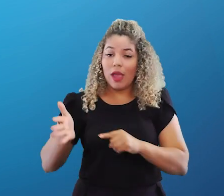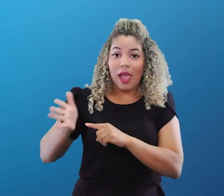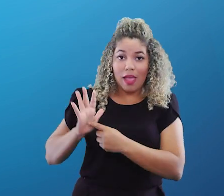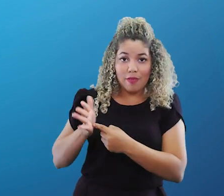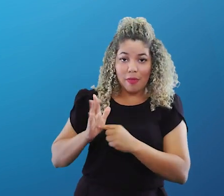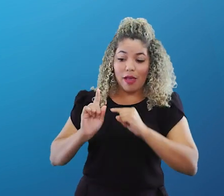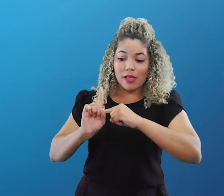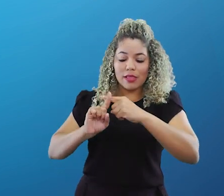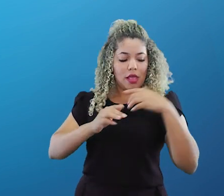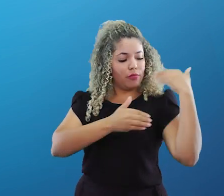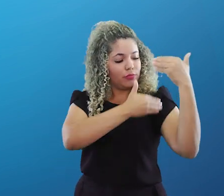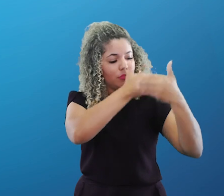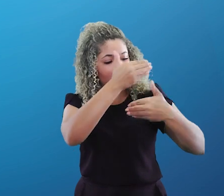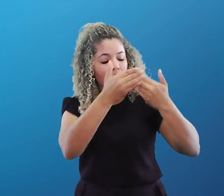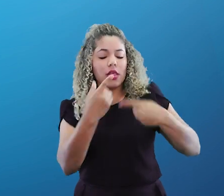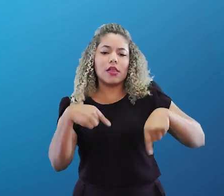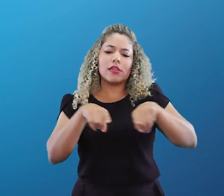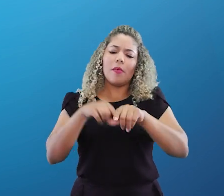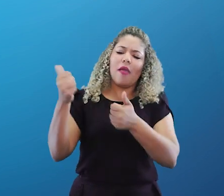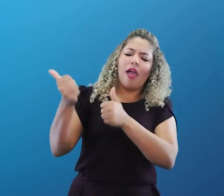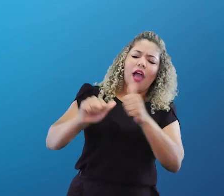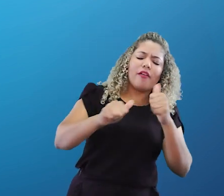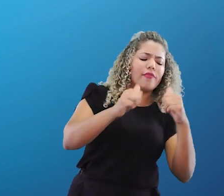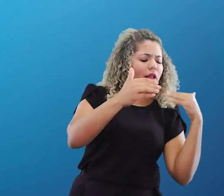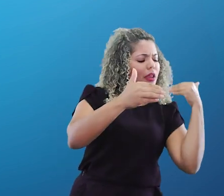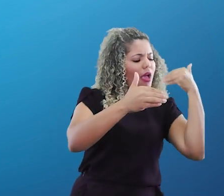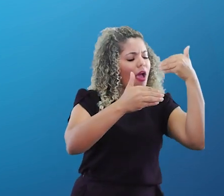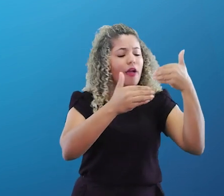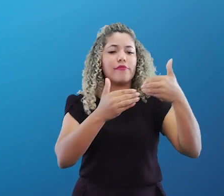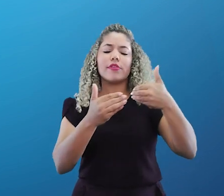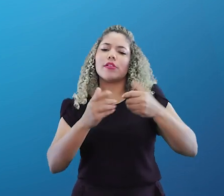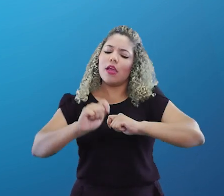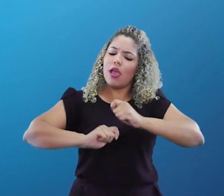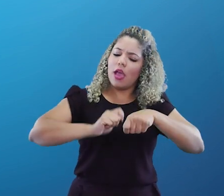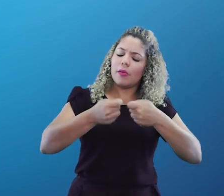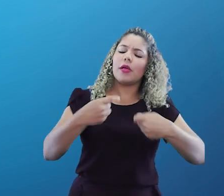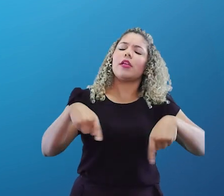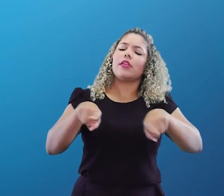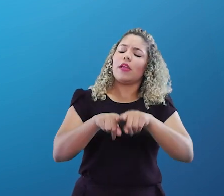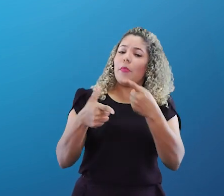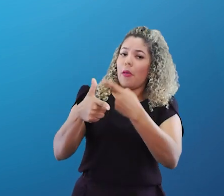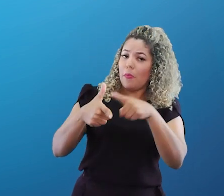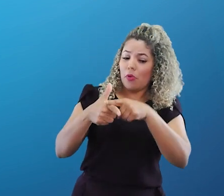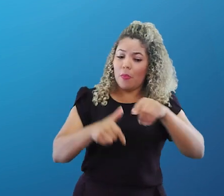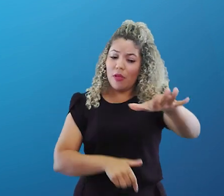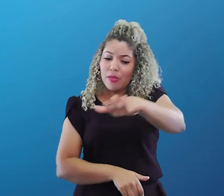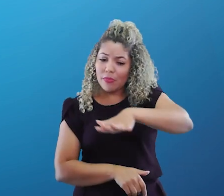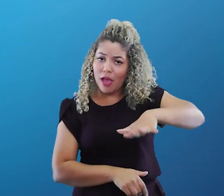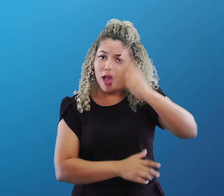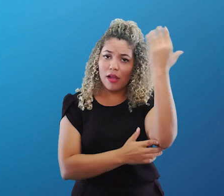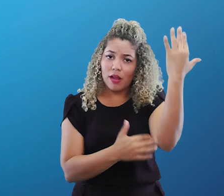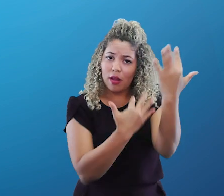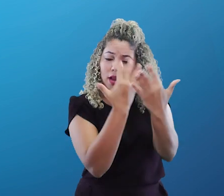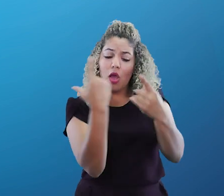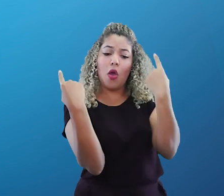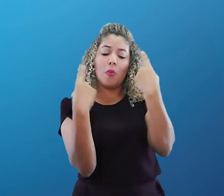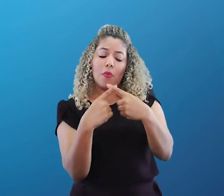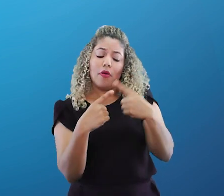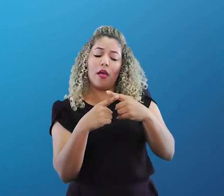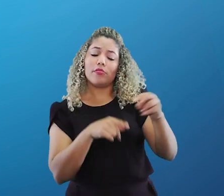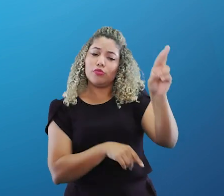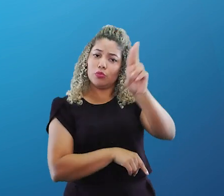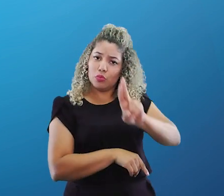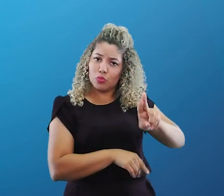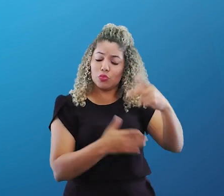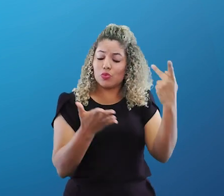ao longo do tempo para avaliar avanços, questões econômicas e problemas socioambientais causados pela produção e